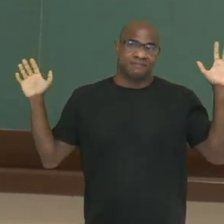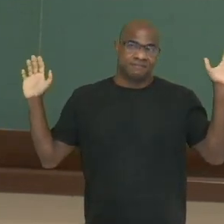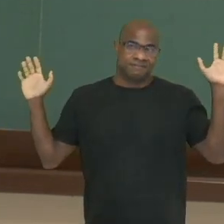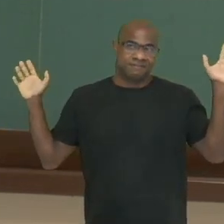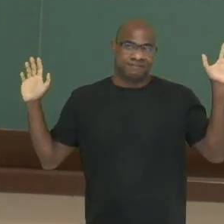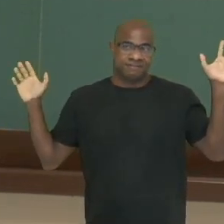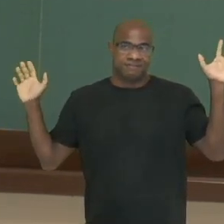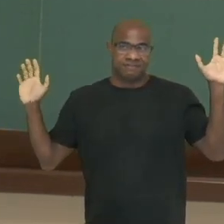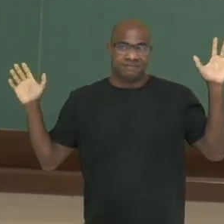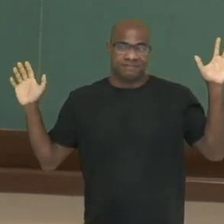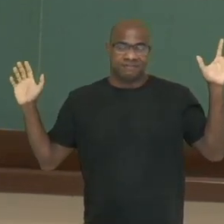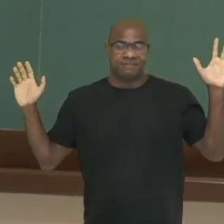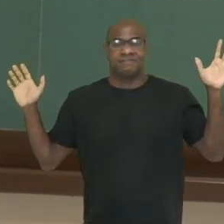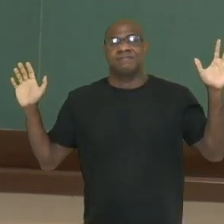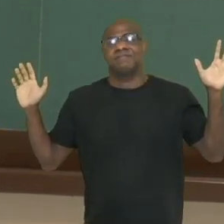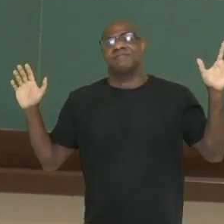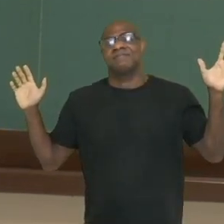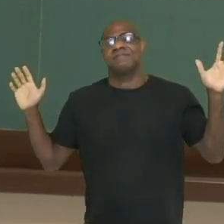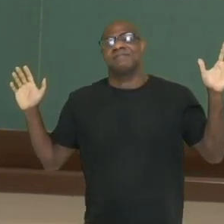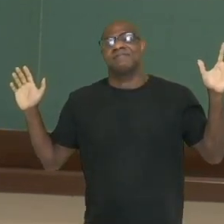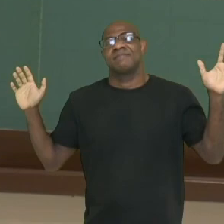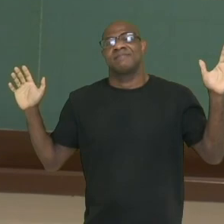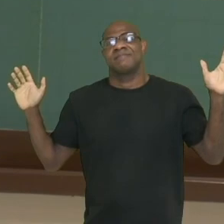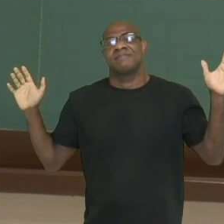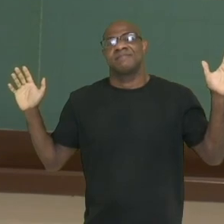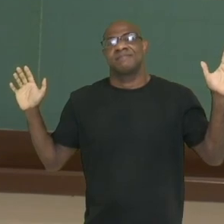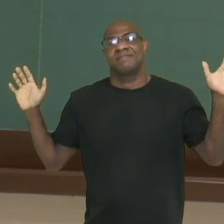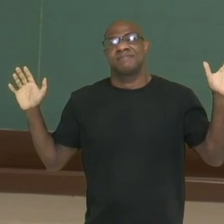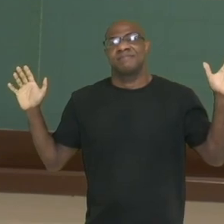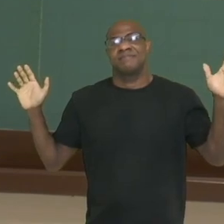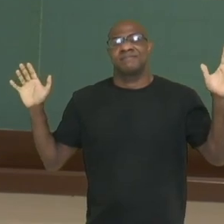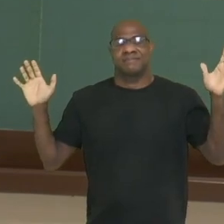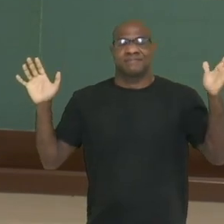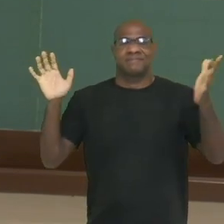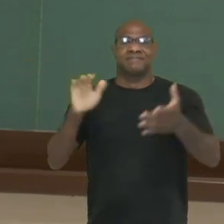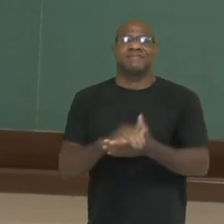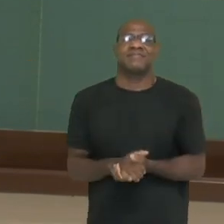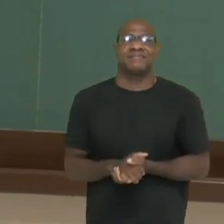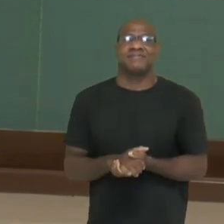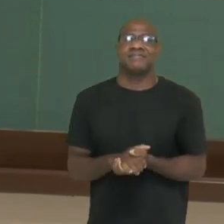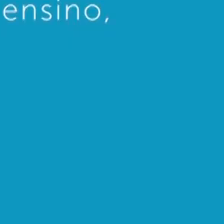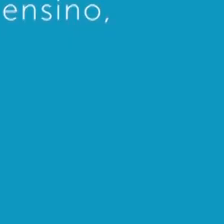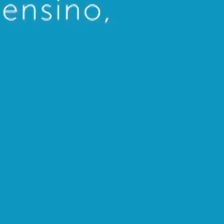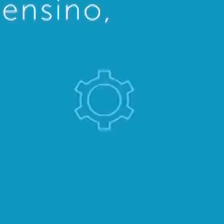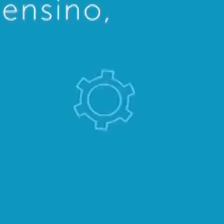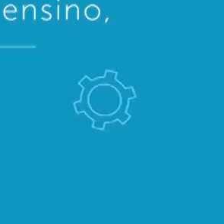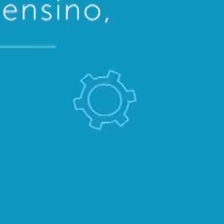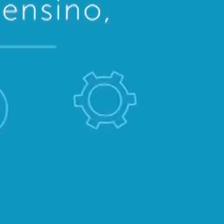tenham aproveitado bastante. Até breve. Beijo no coração. Uou!